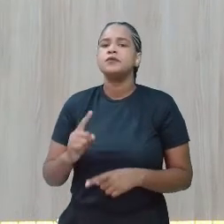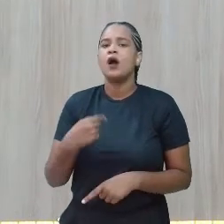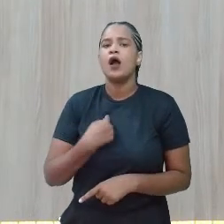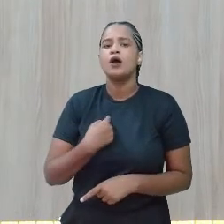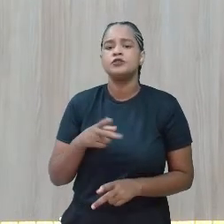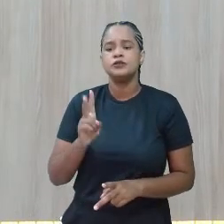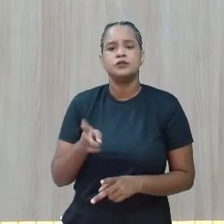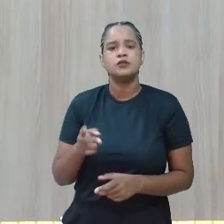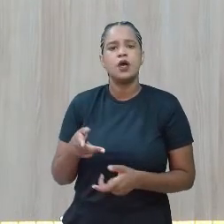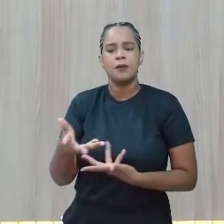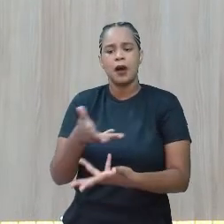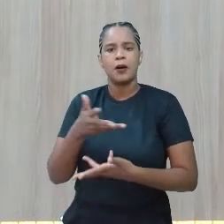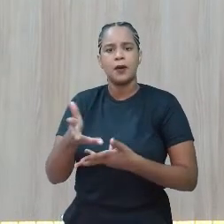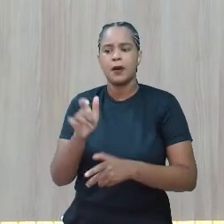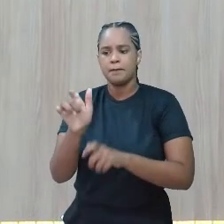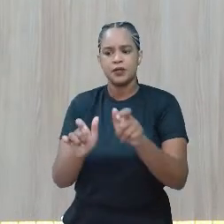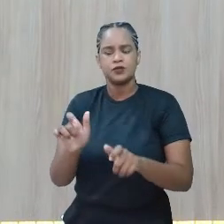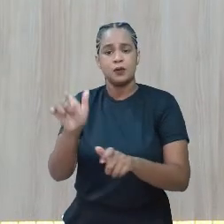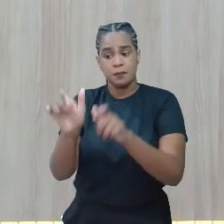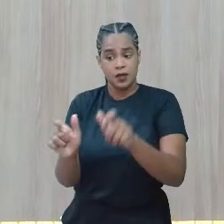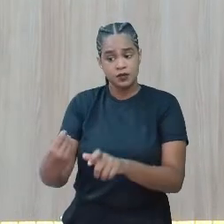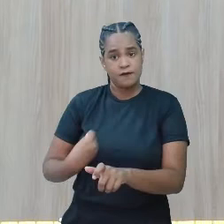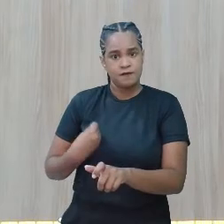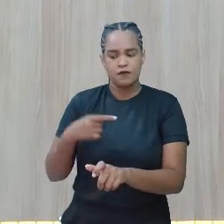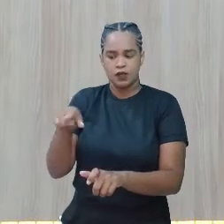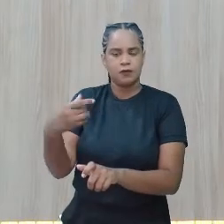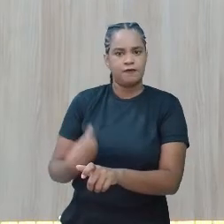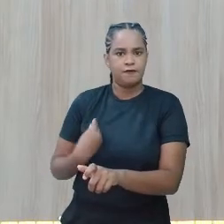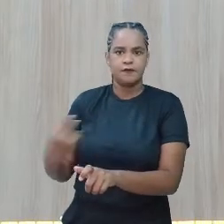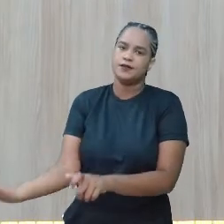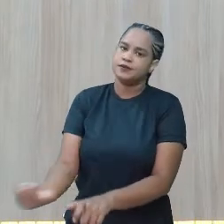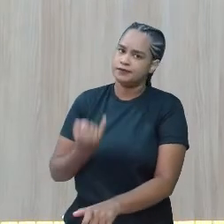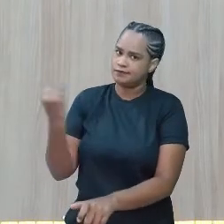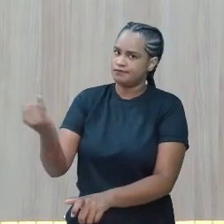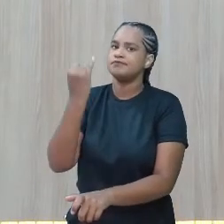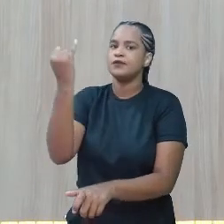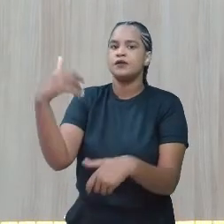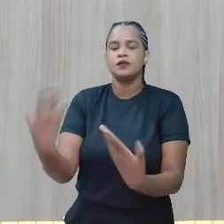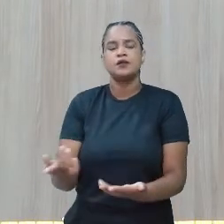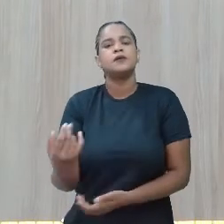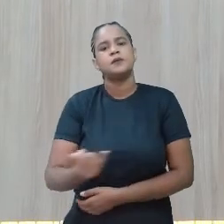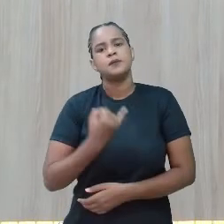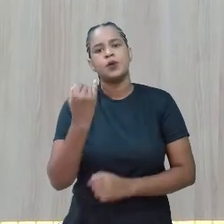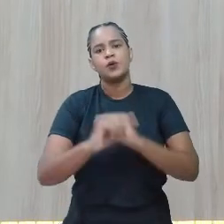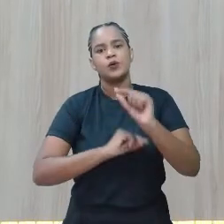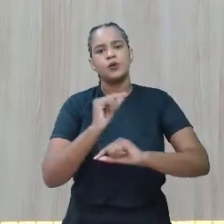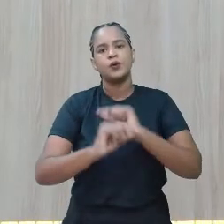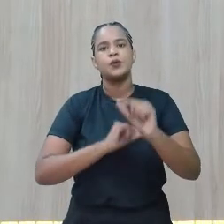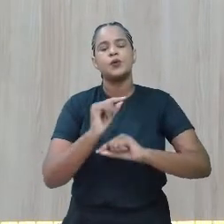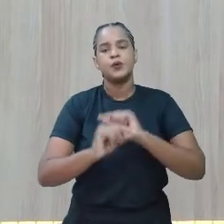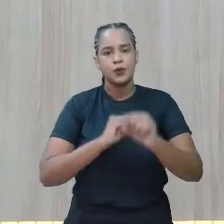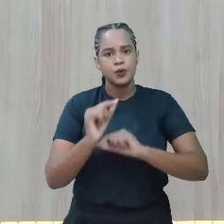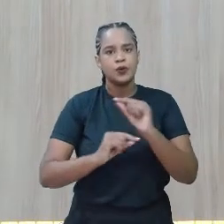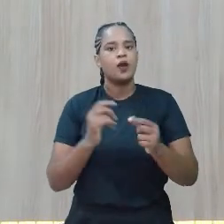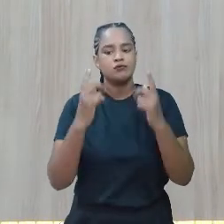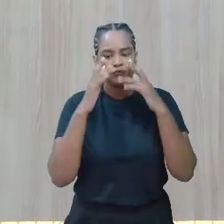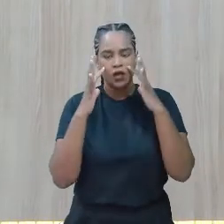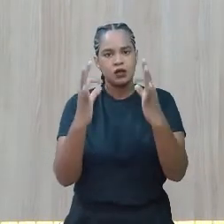com pessoas, com vidas, e vidas importam, não é? Então, é muito importante estarmos ligadinhos nisso.